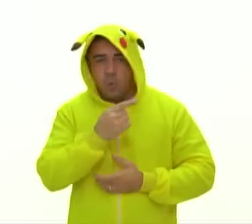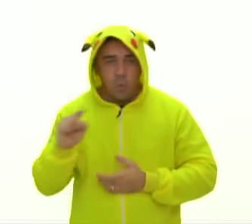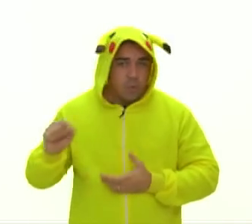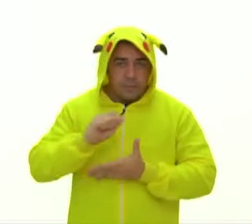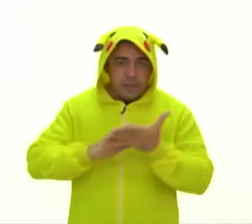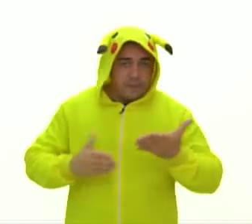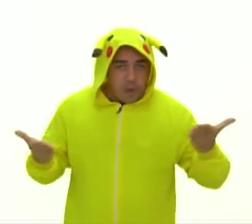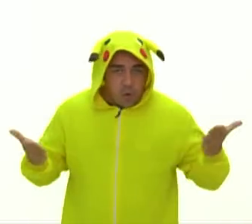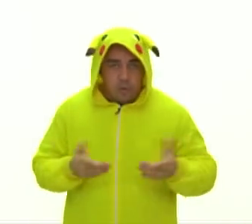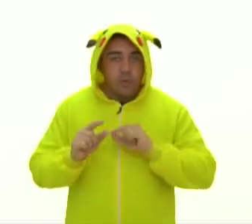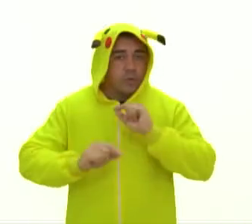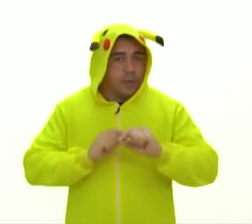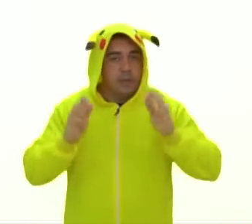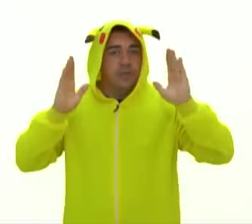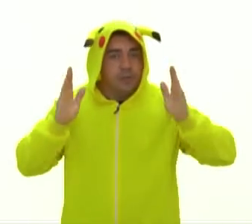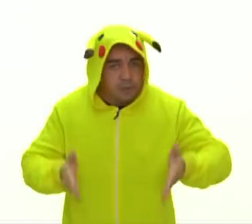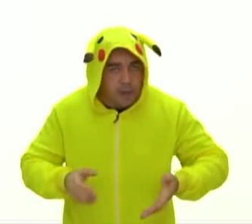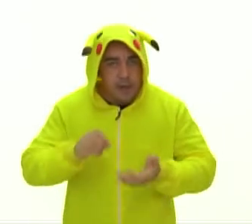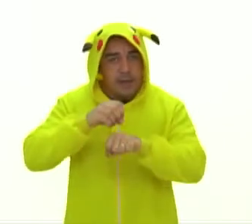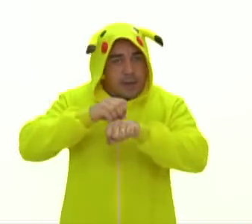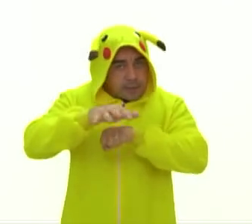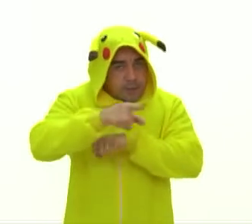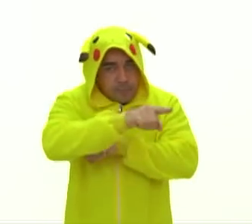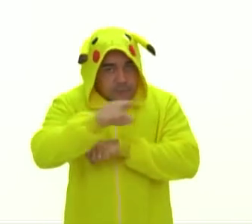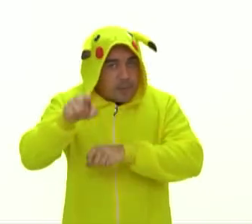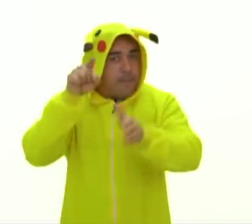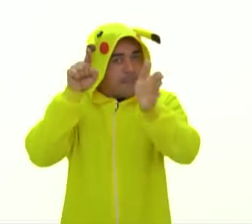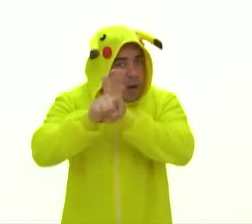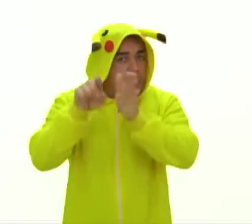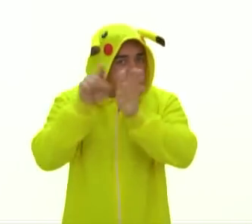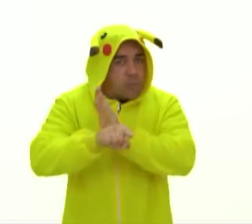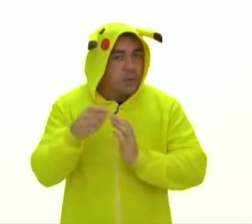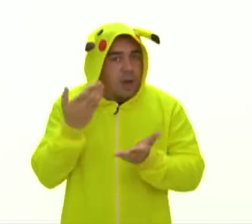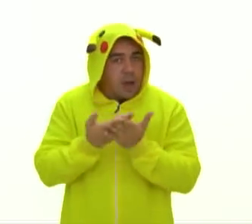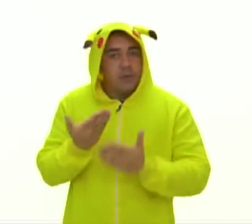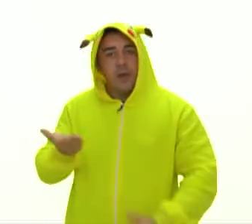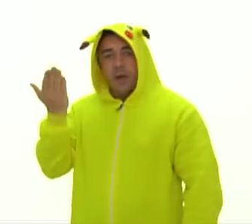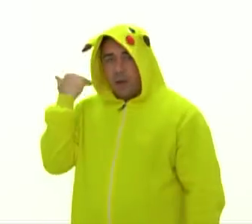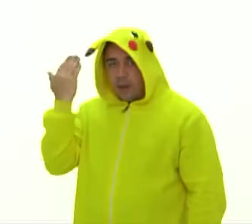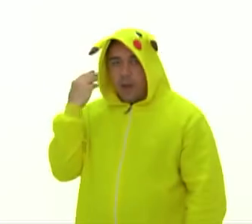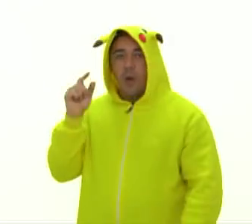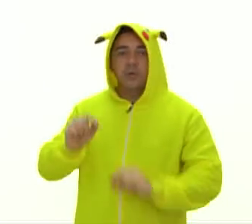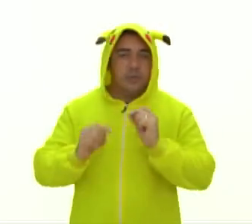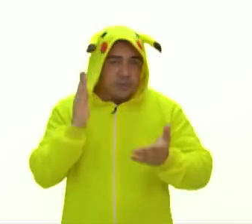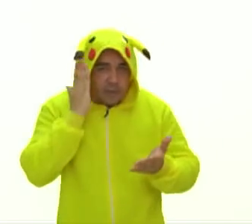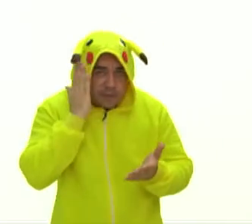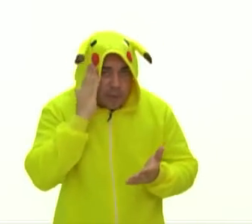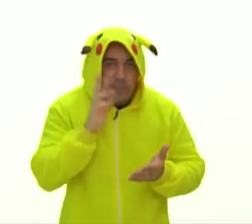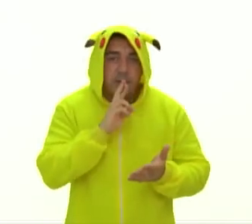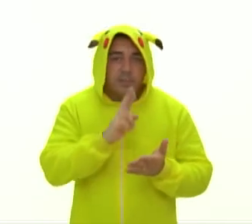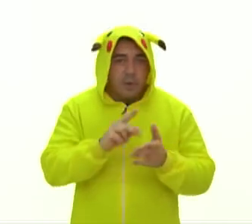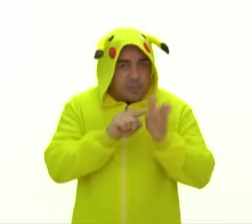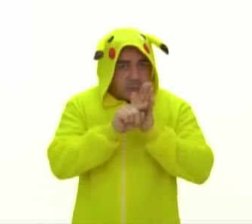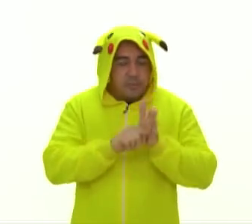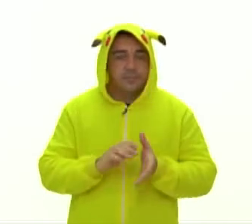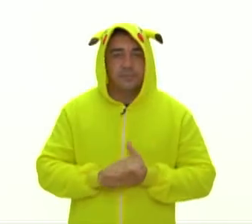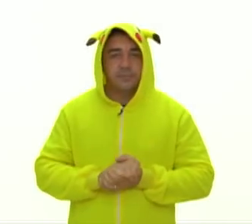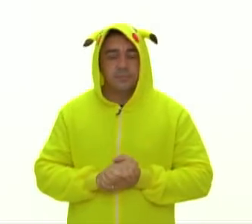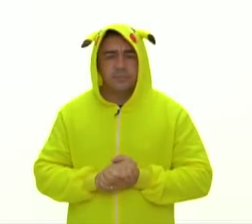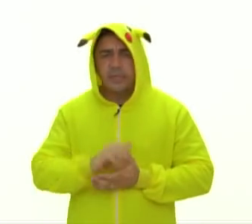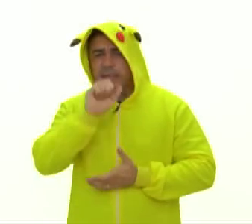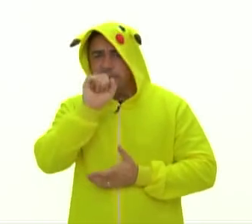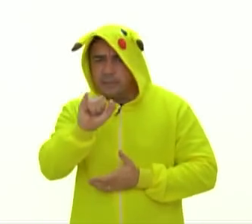de hoje, gente, que é o que eu já lancei de pergunta para vocês algumas aulas atrás, que quem já foi atrás já sabe a resposta. Vamos lá ver.